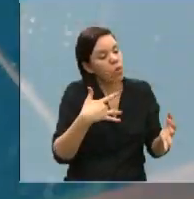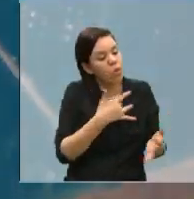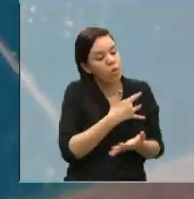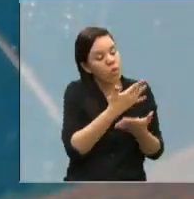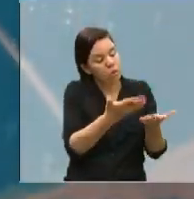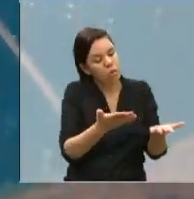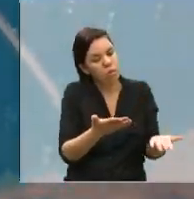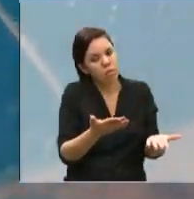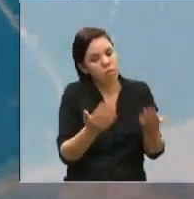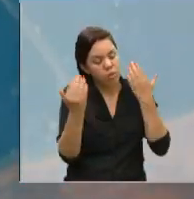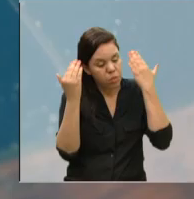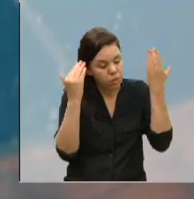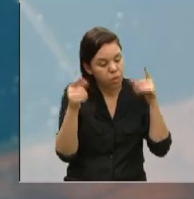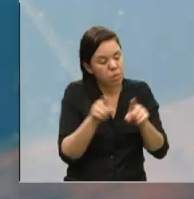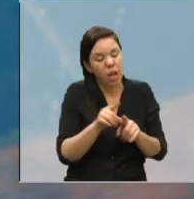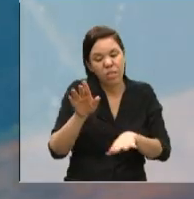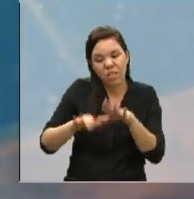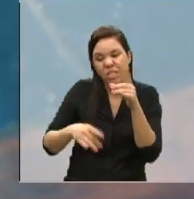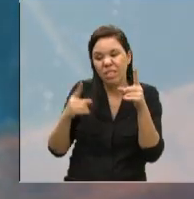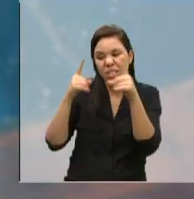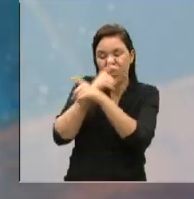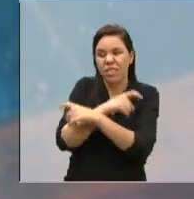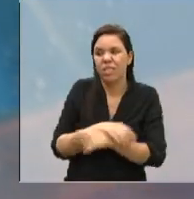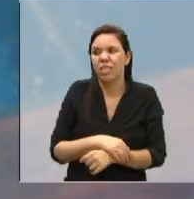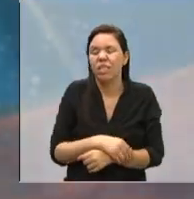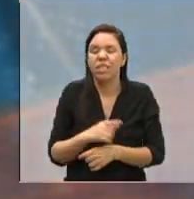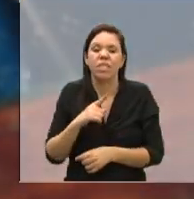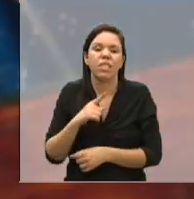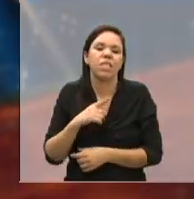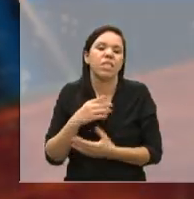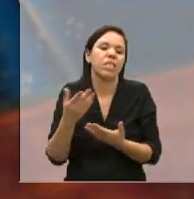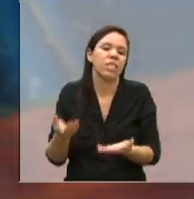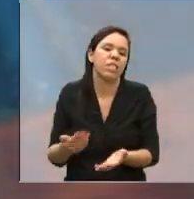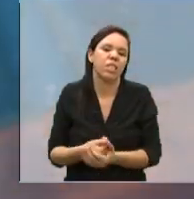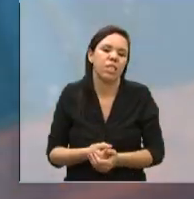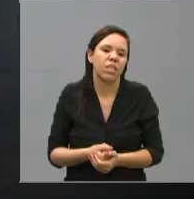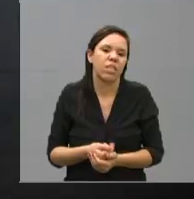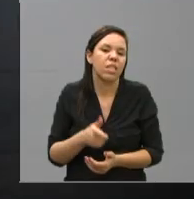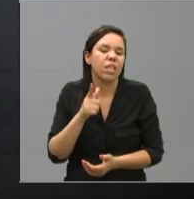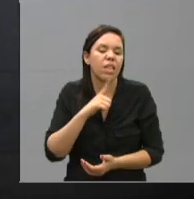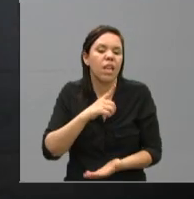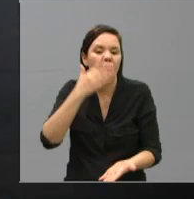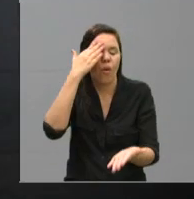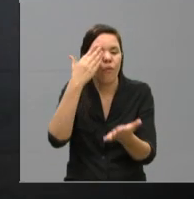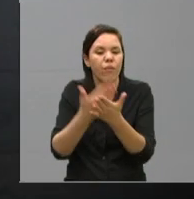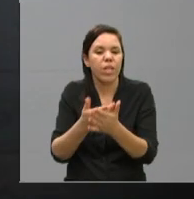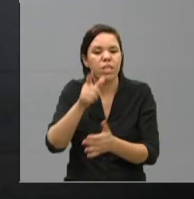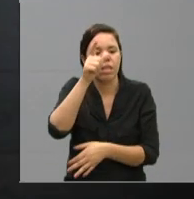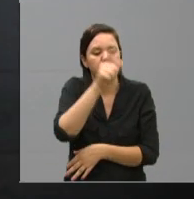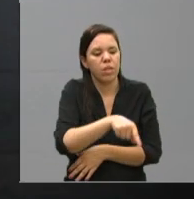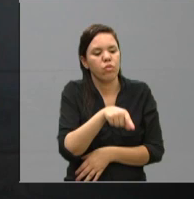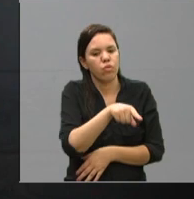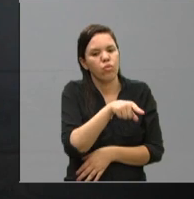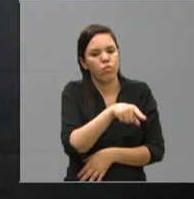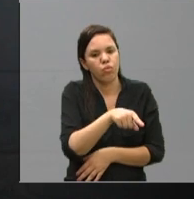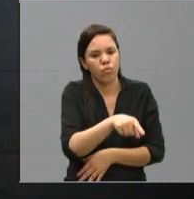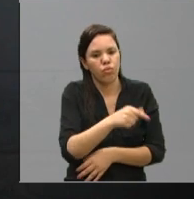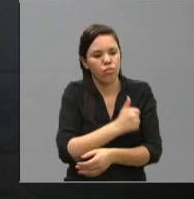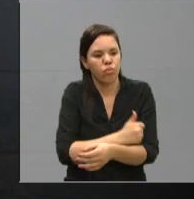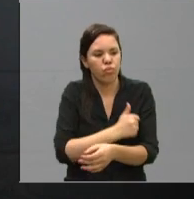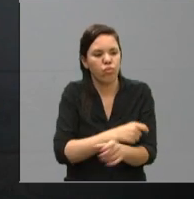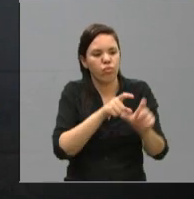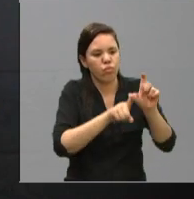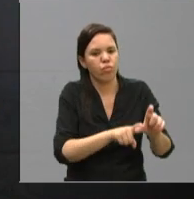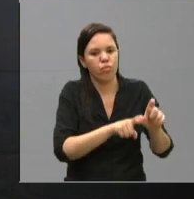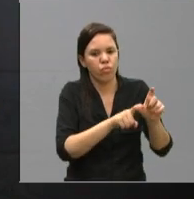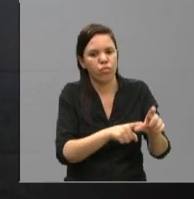E muitas vezes é tão difícil você ter ganhar confiança da pessoa, para os profissionais